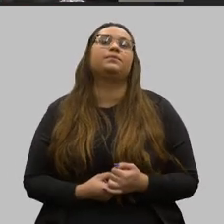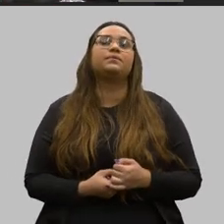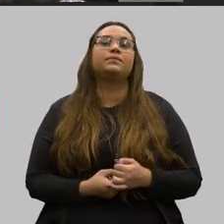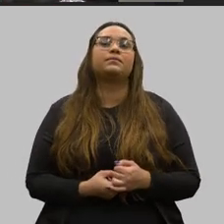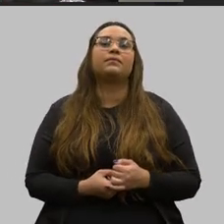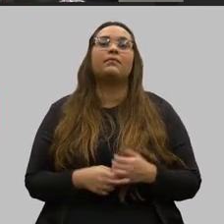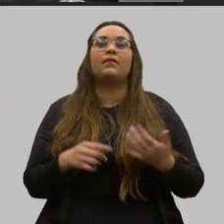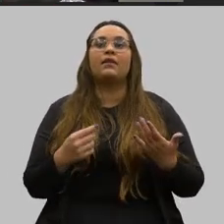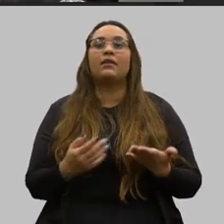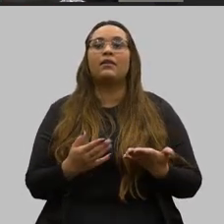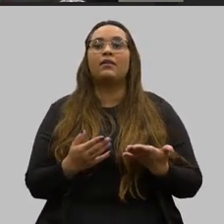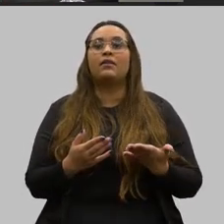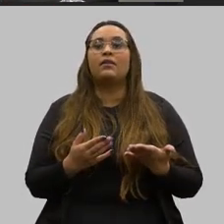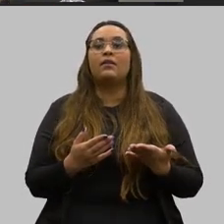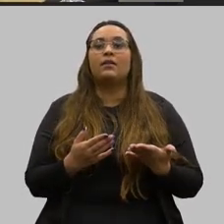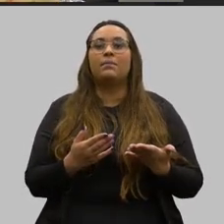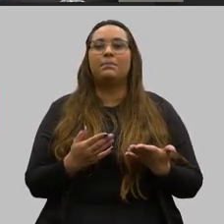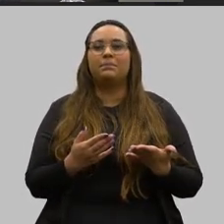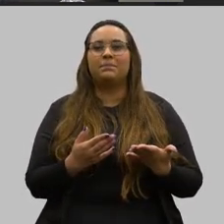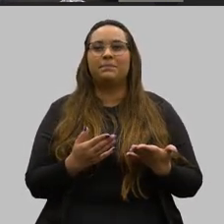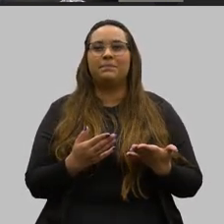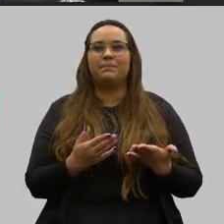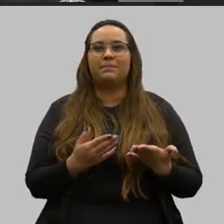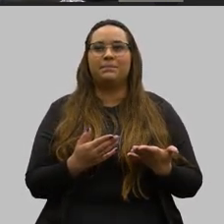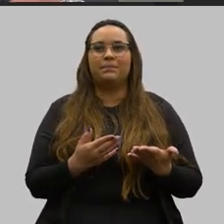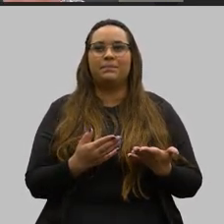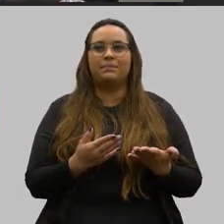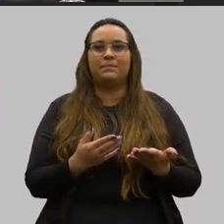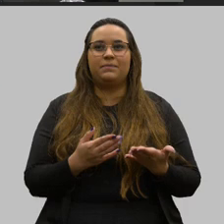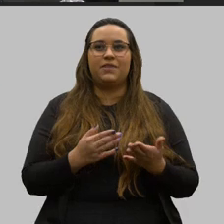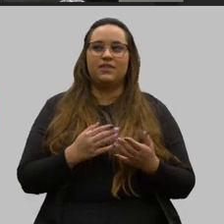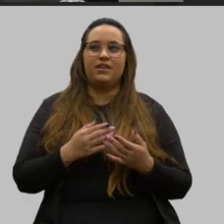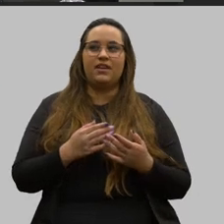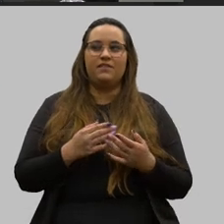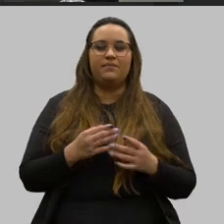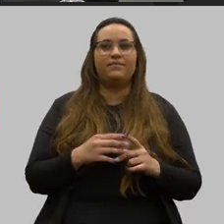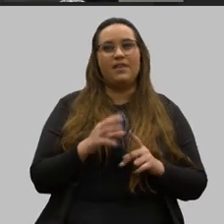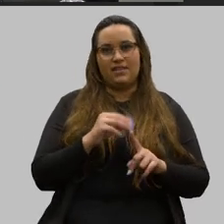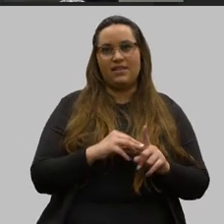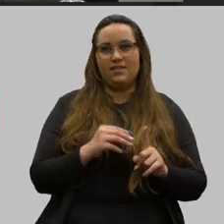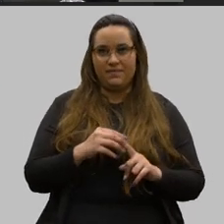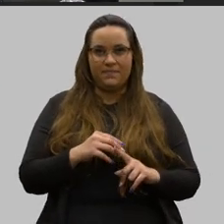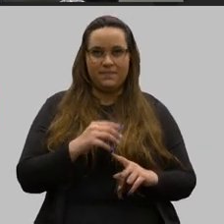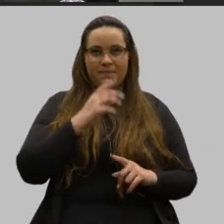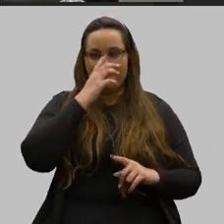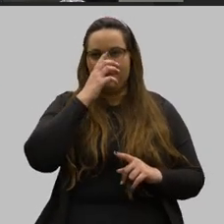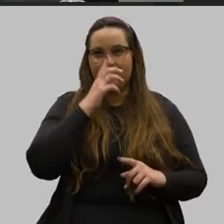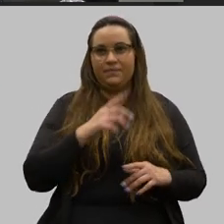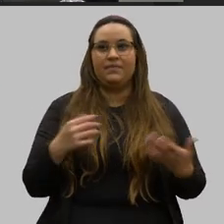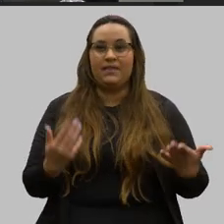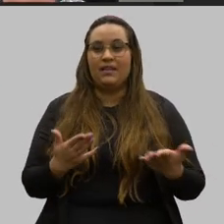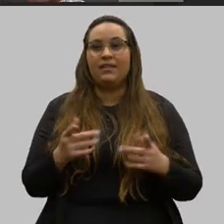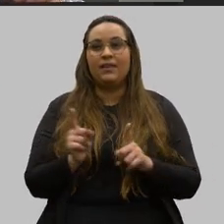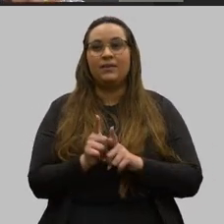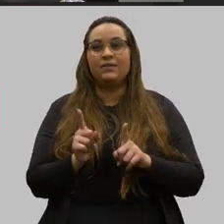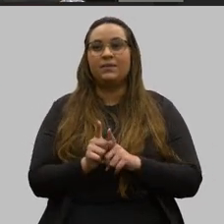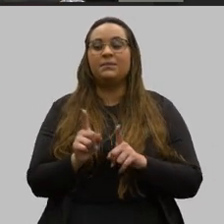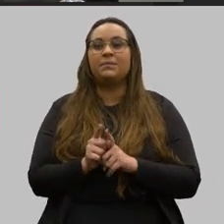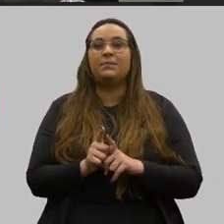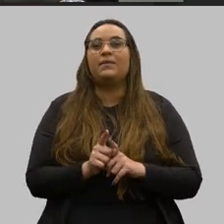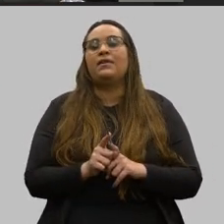mais que possa ser ainda o número seja pequeno né mas entendemos que talvez seja um caminho de prevenção